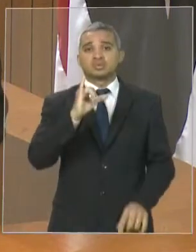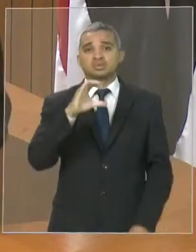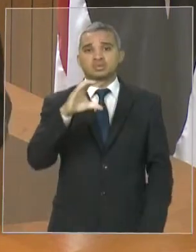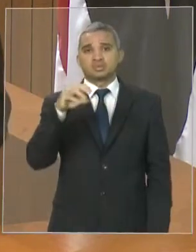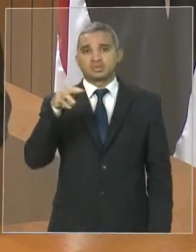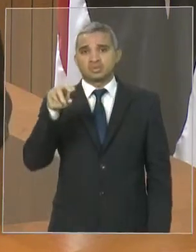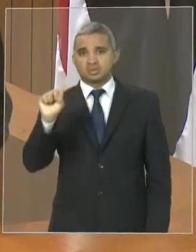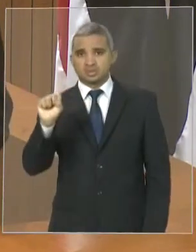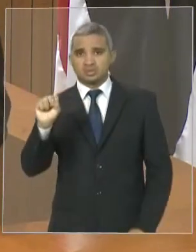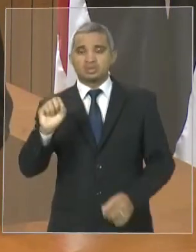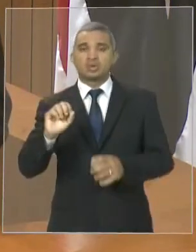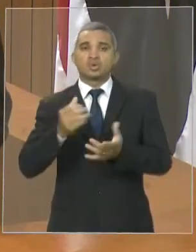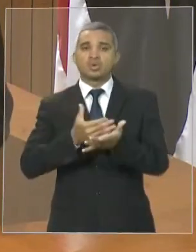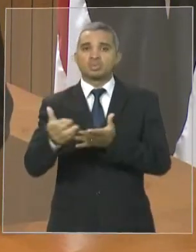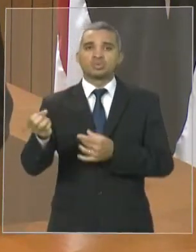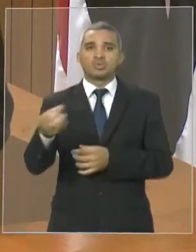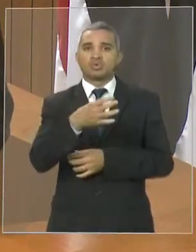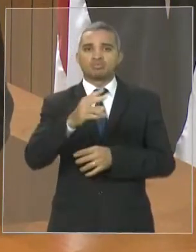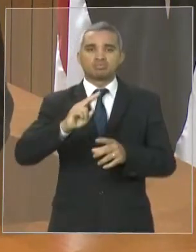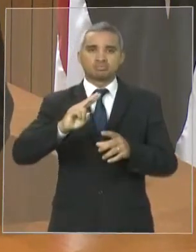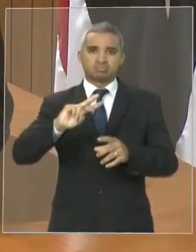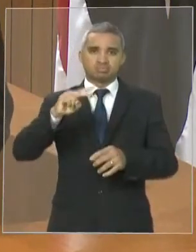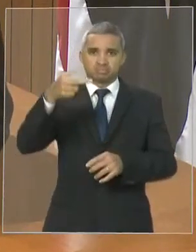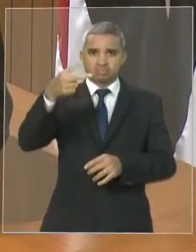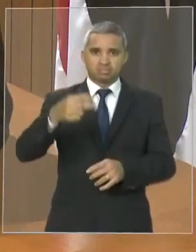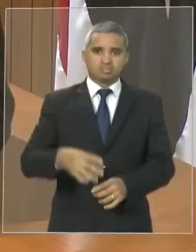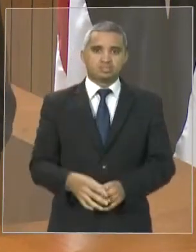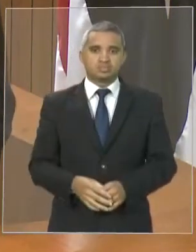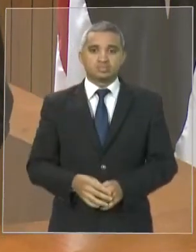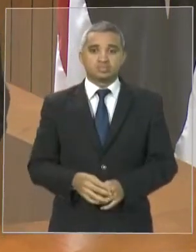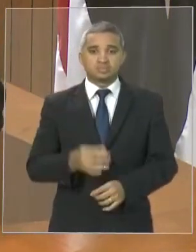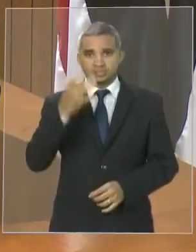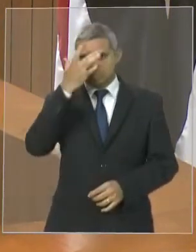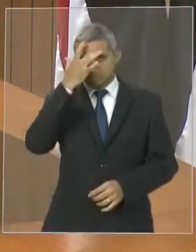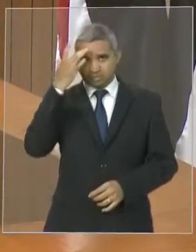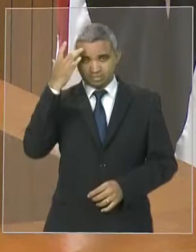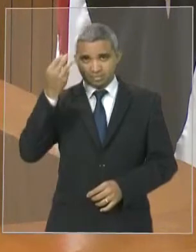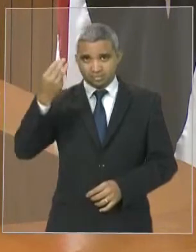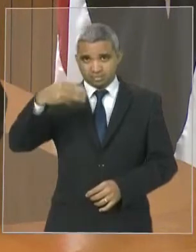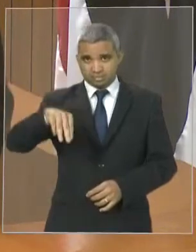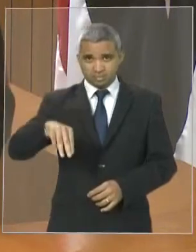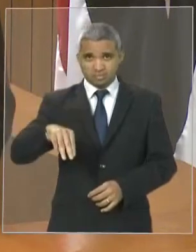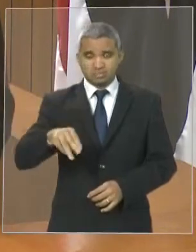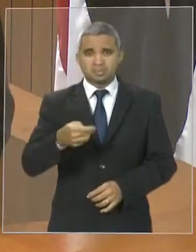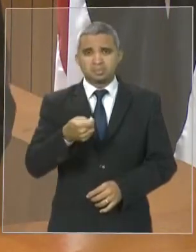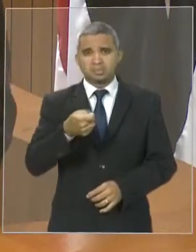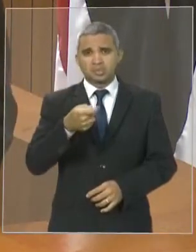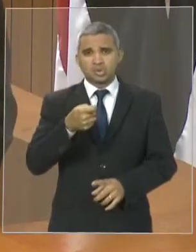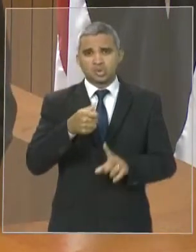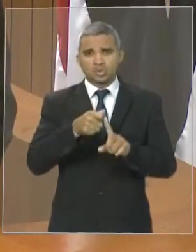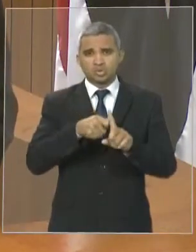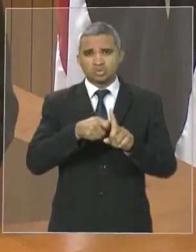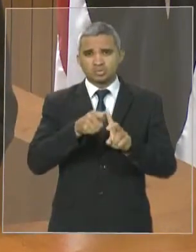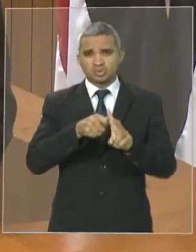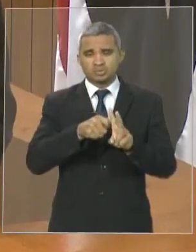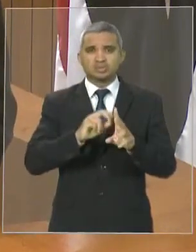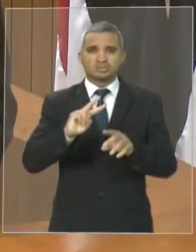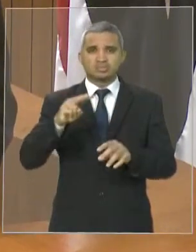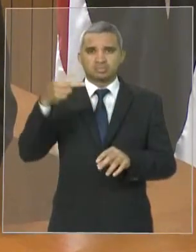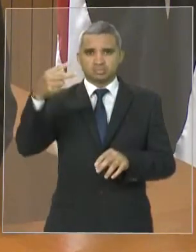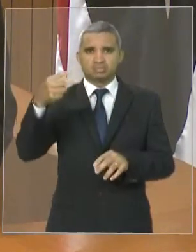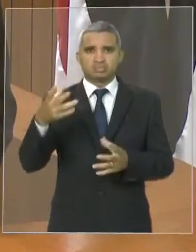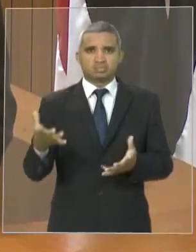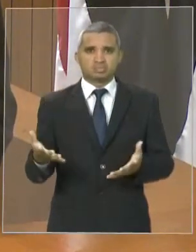medida provisória. Ou seja, os maranhenses suportaram poucos meses e agora ele já tem que editar a